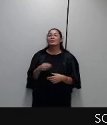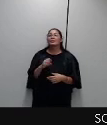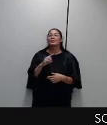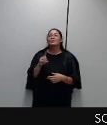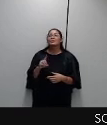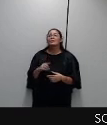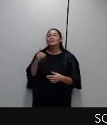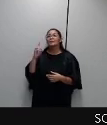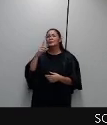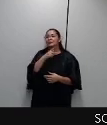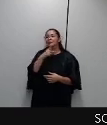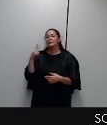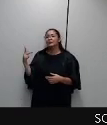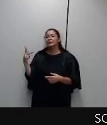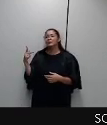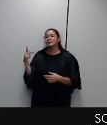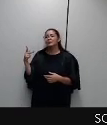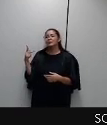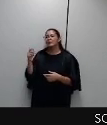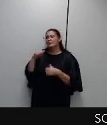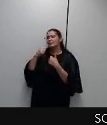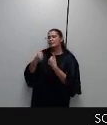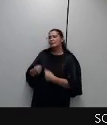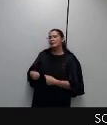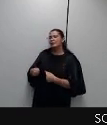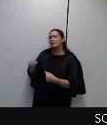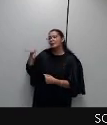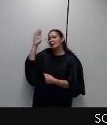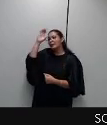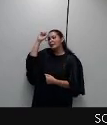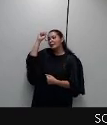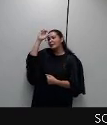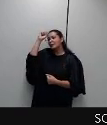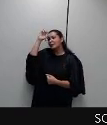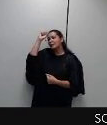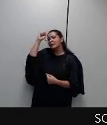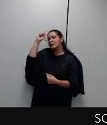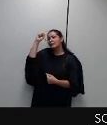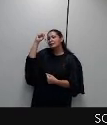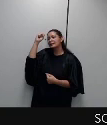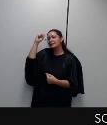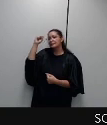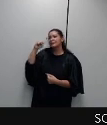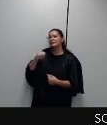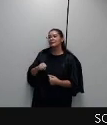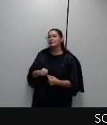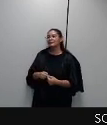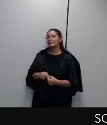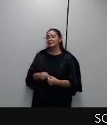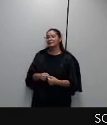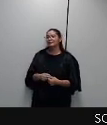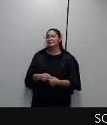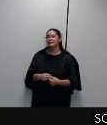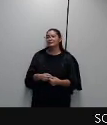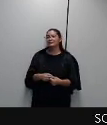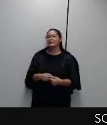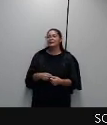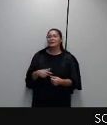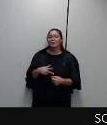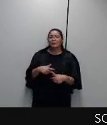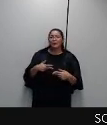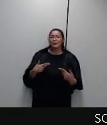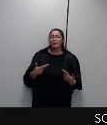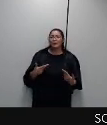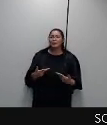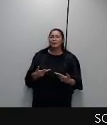pelo que eu pude aprender né uma situação de algum modo e de algum modo pouco